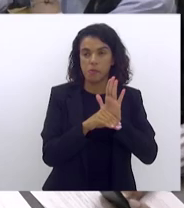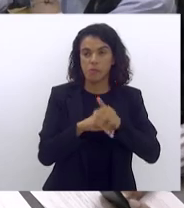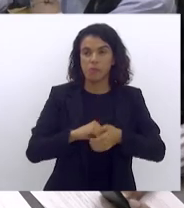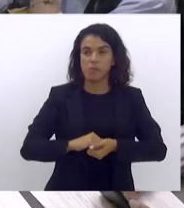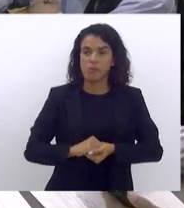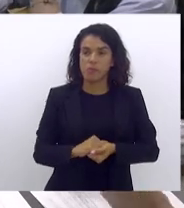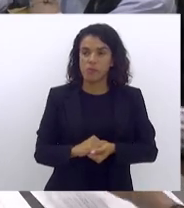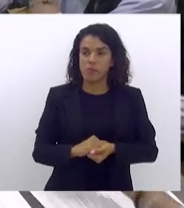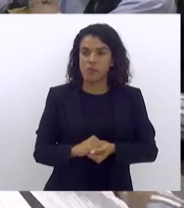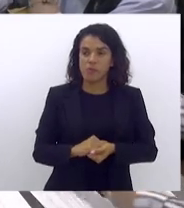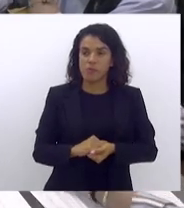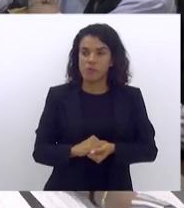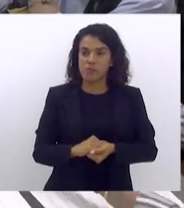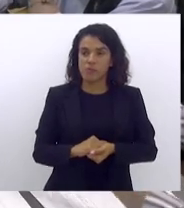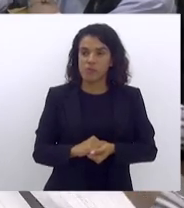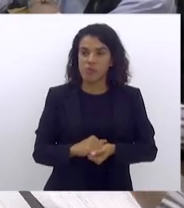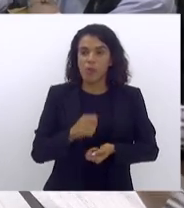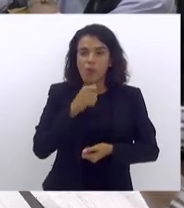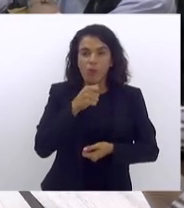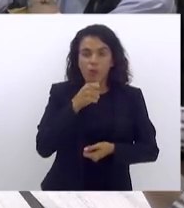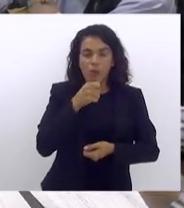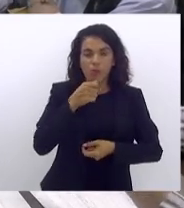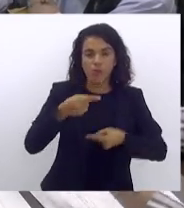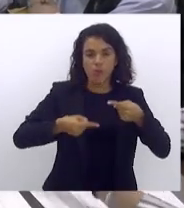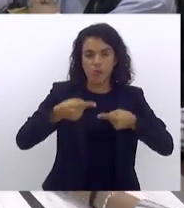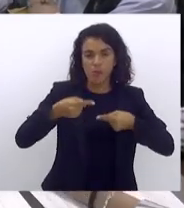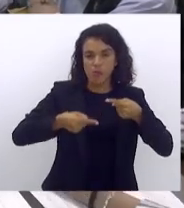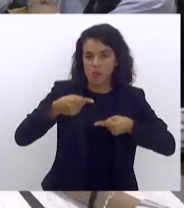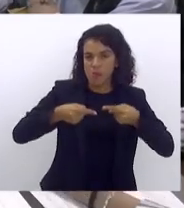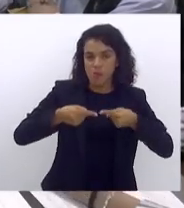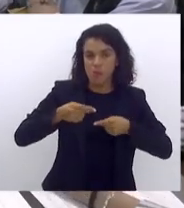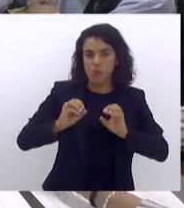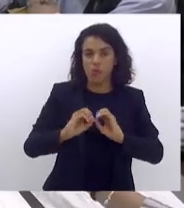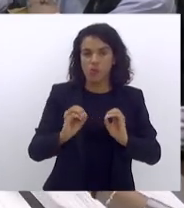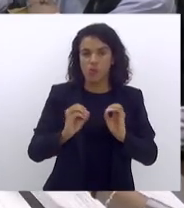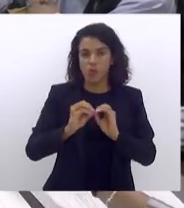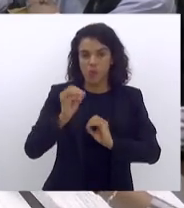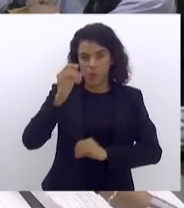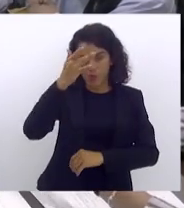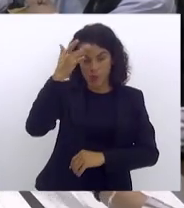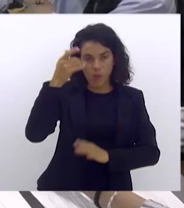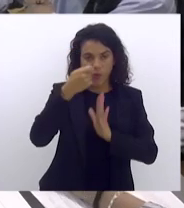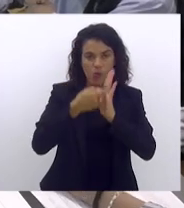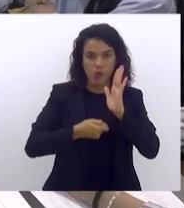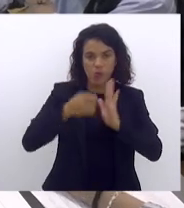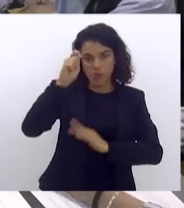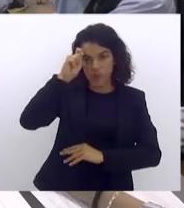Mas, de fato, é isso. Eu não discuti com o autor. Eu estou dando parecer aqui, mas não discuti.